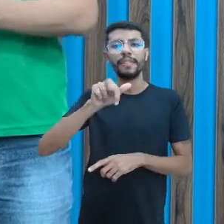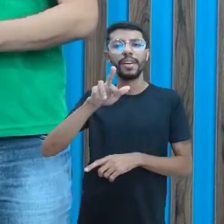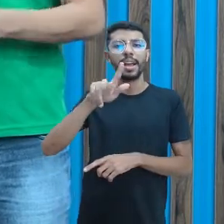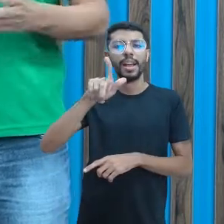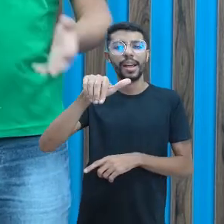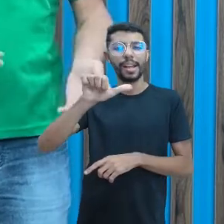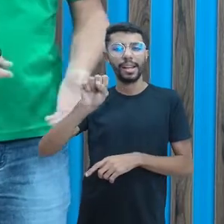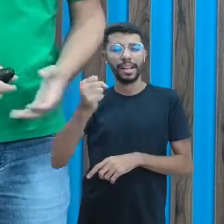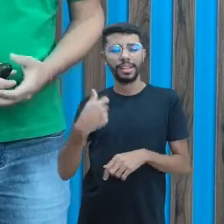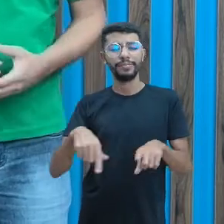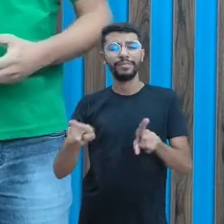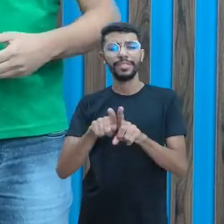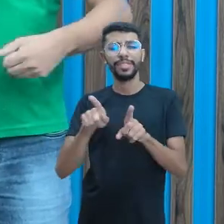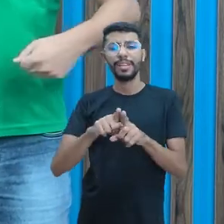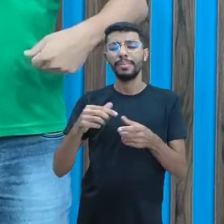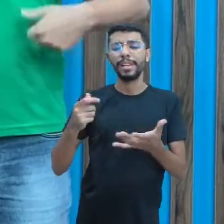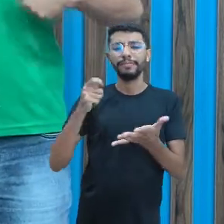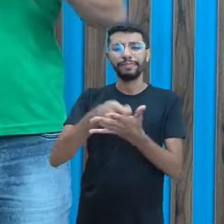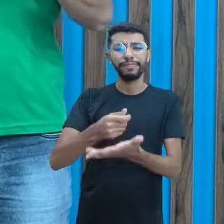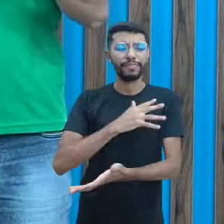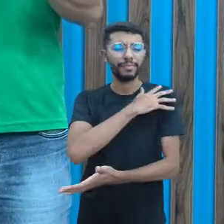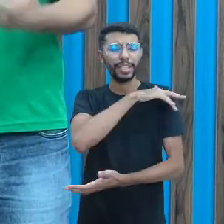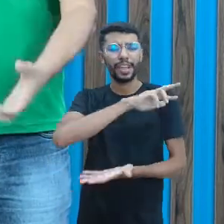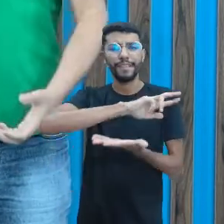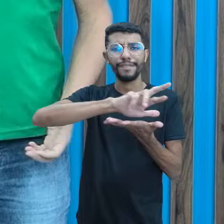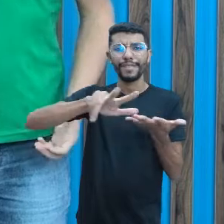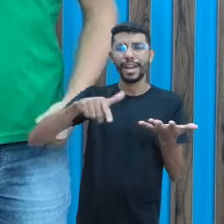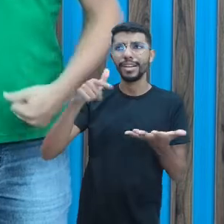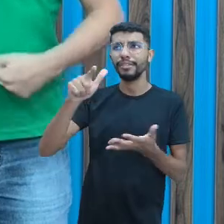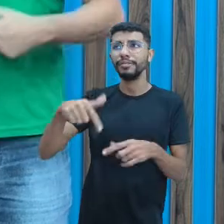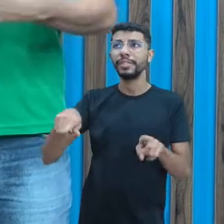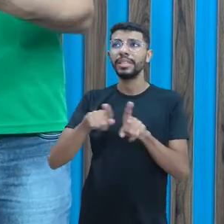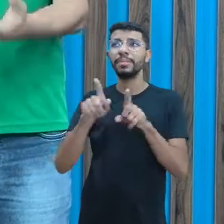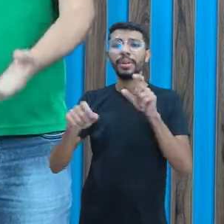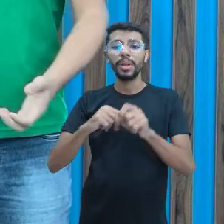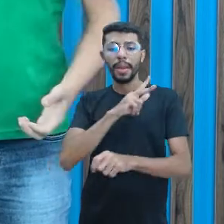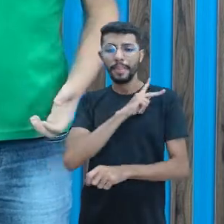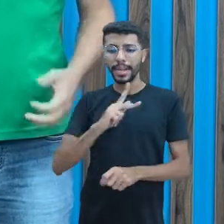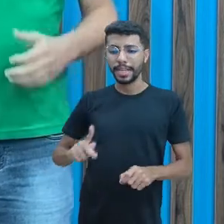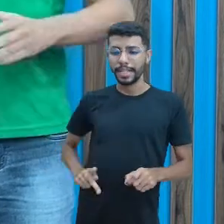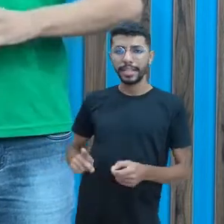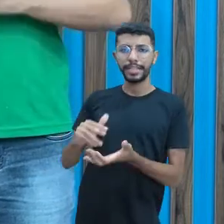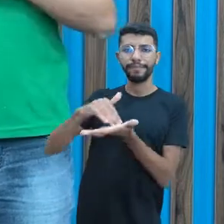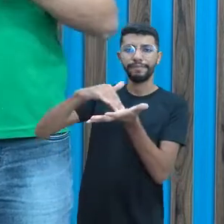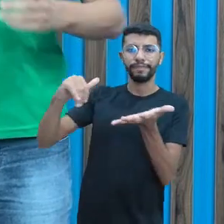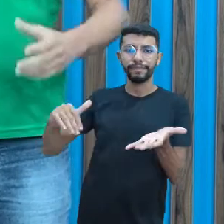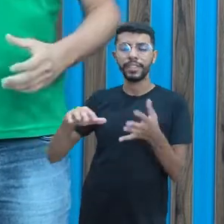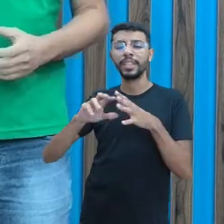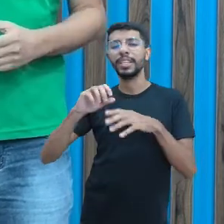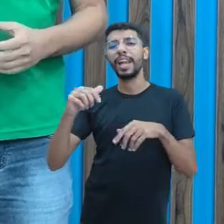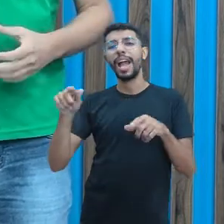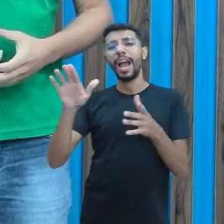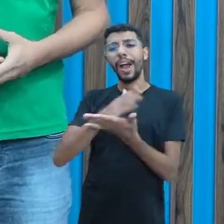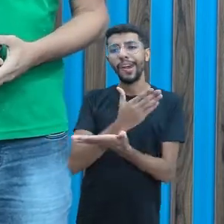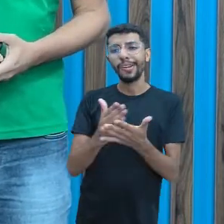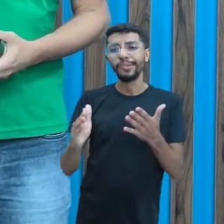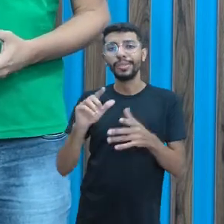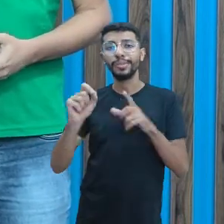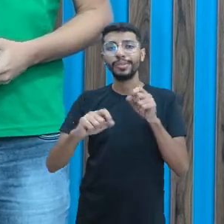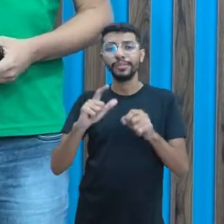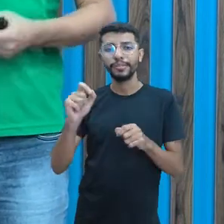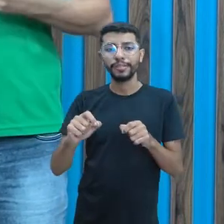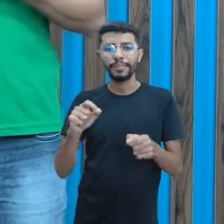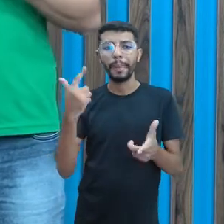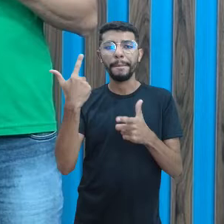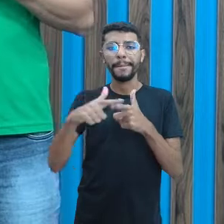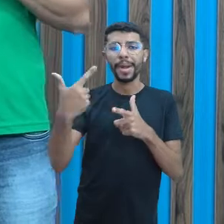de 64 a 85, as outras derrubadas de presidentes ou tentativas, uma instabilidade política.